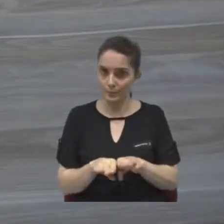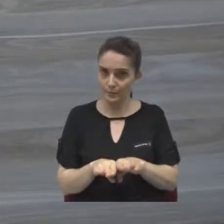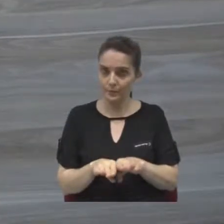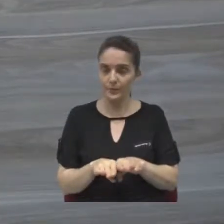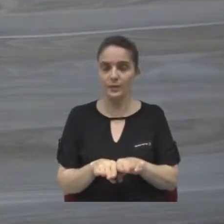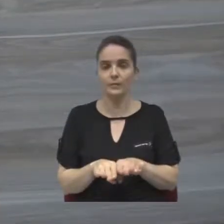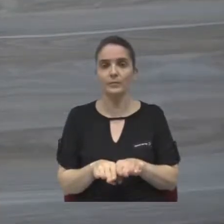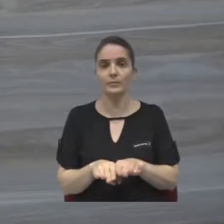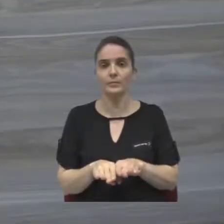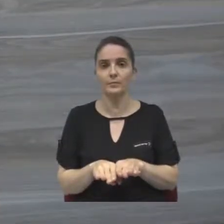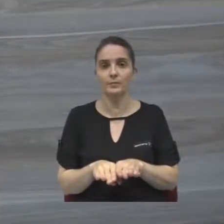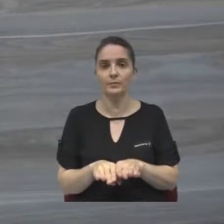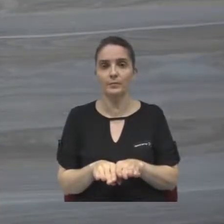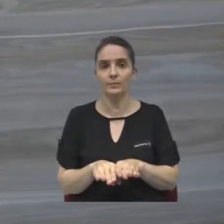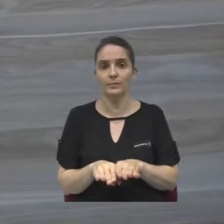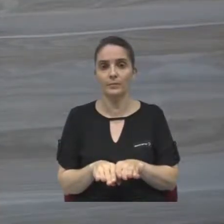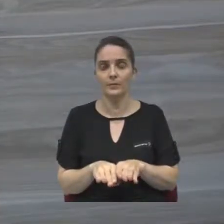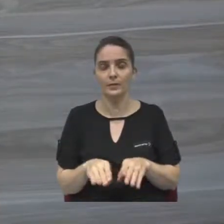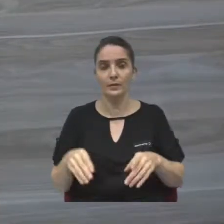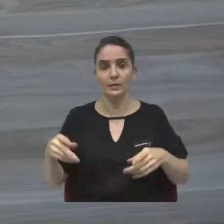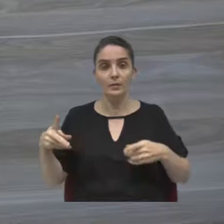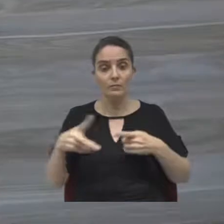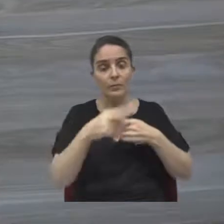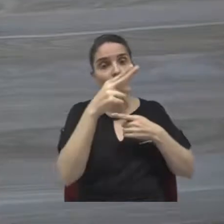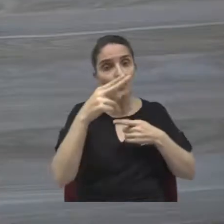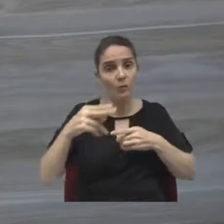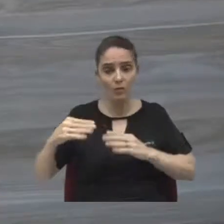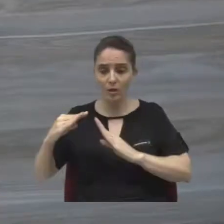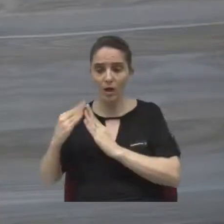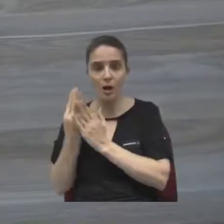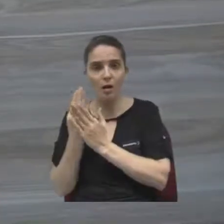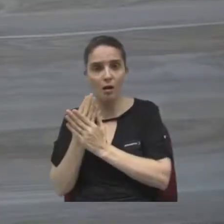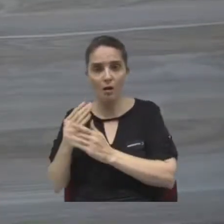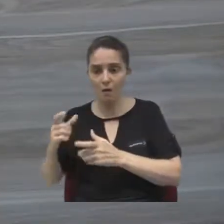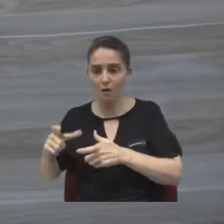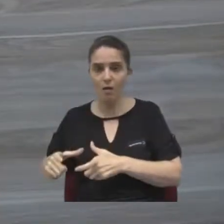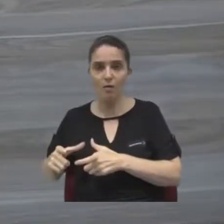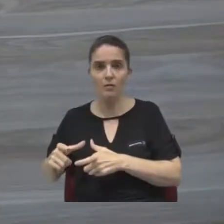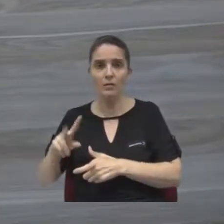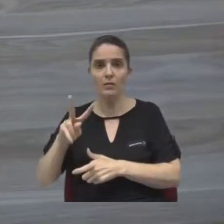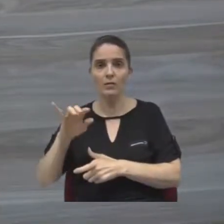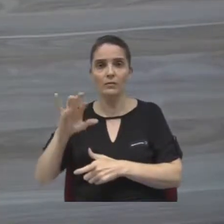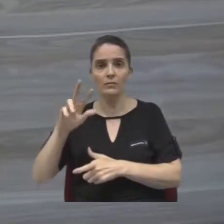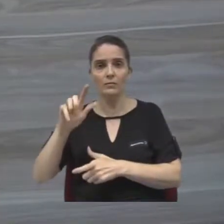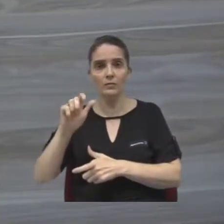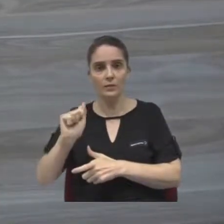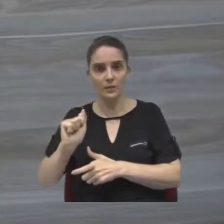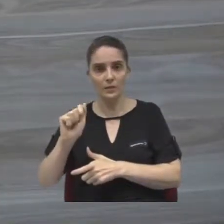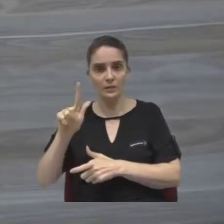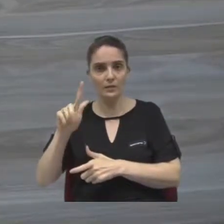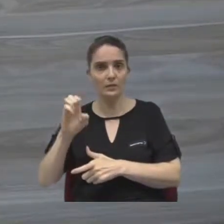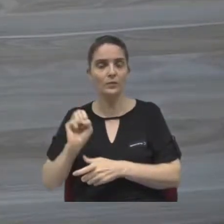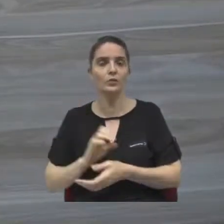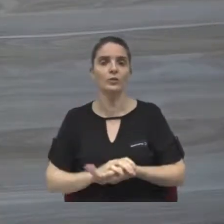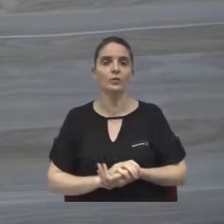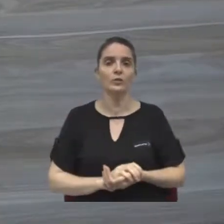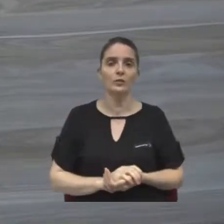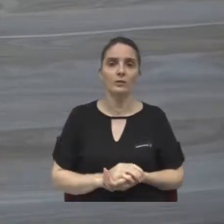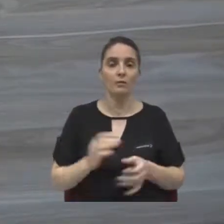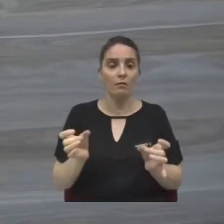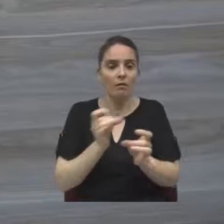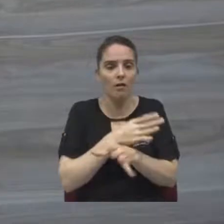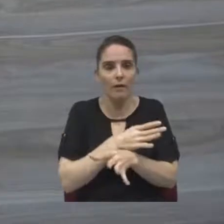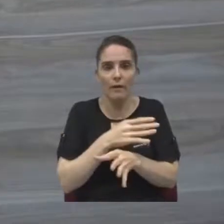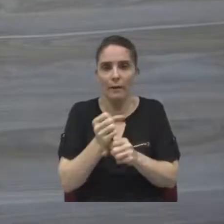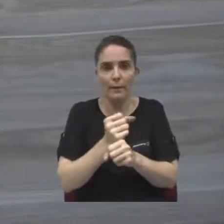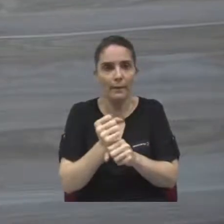prefeito, inaugura a creche do Village. O senhor vai terminar o seu mandato e não vai conseguir, já disse isso aqui. Pelo amor de